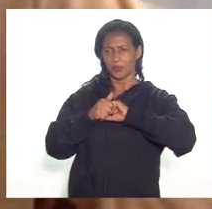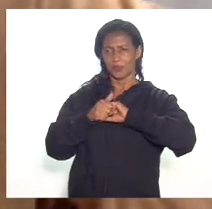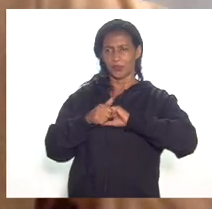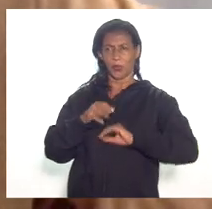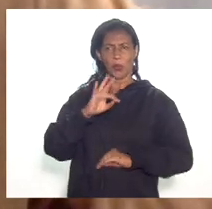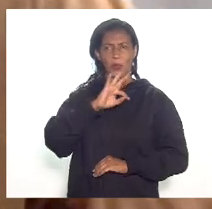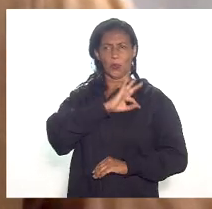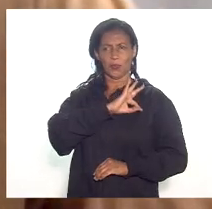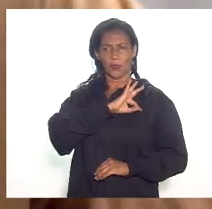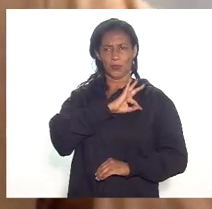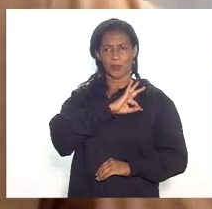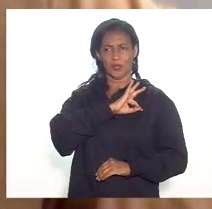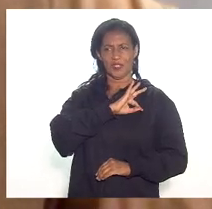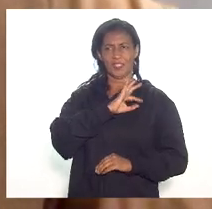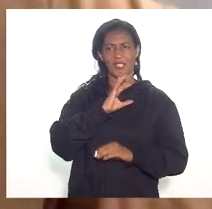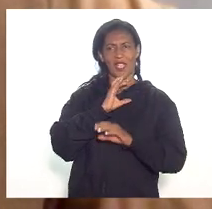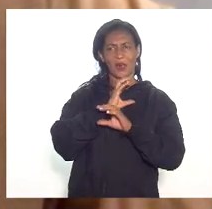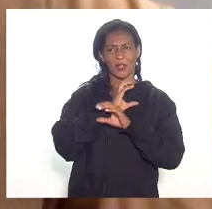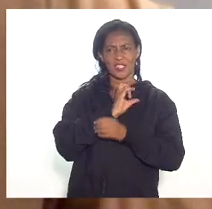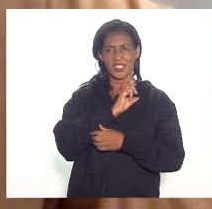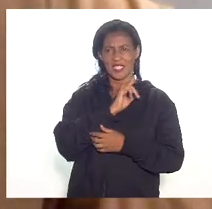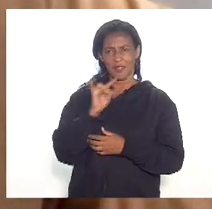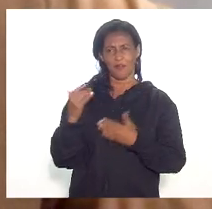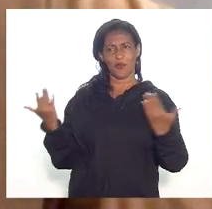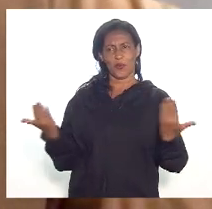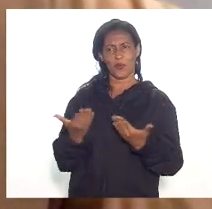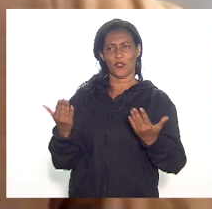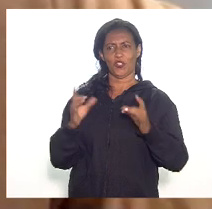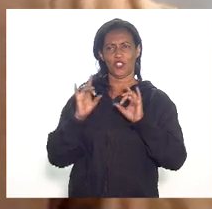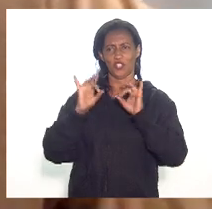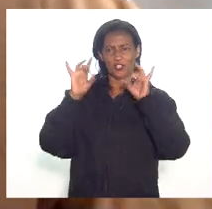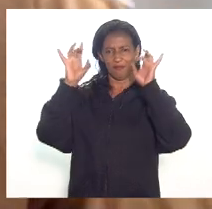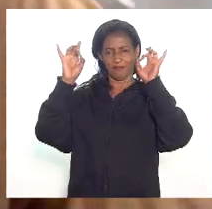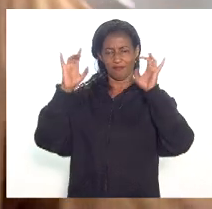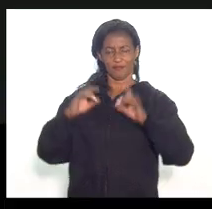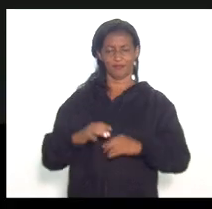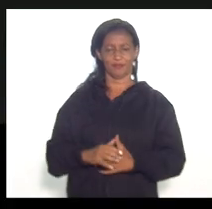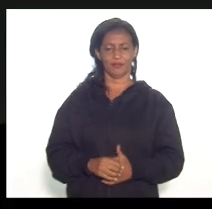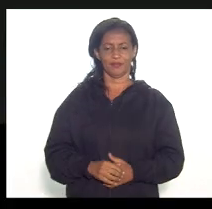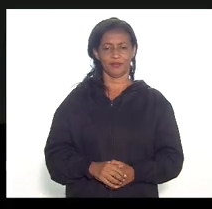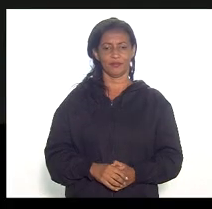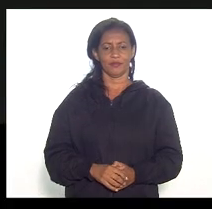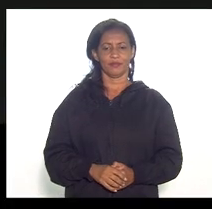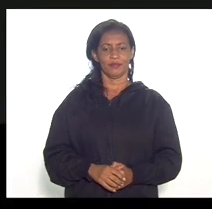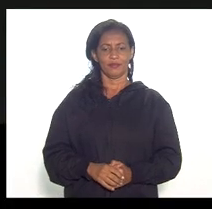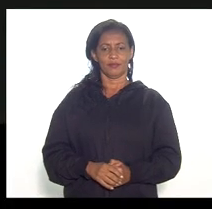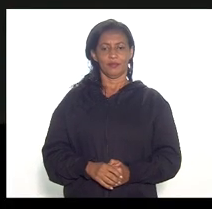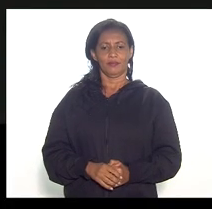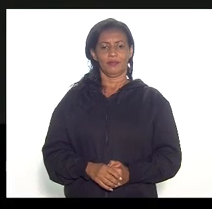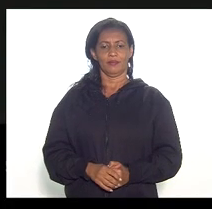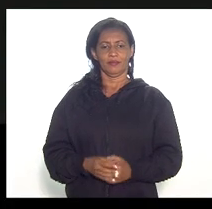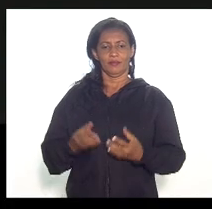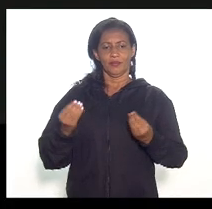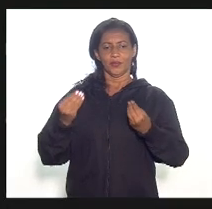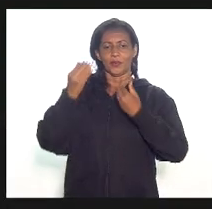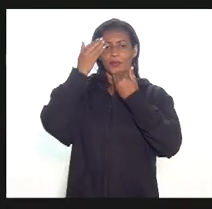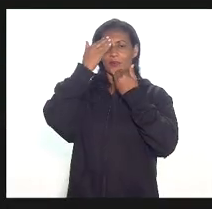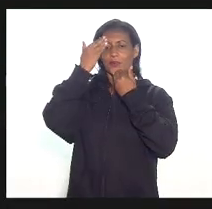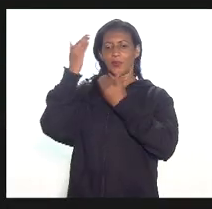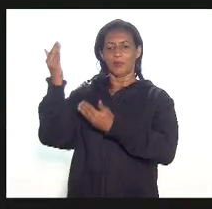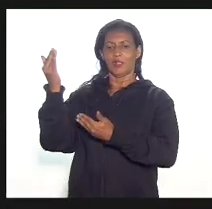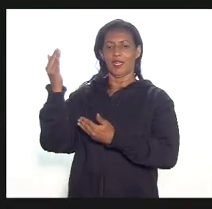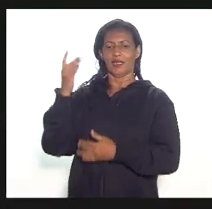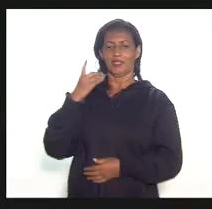policial civil pelo dia de hoje deputado Márcio Galberto por gentileza muito obrigado deputada Marta